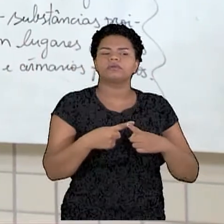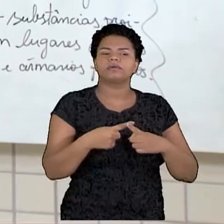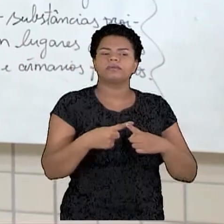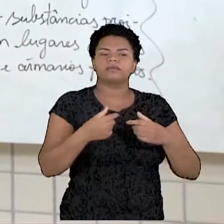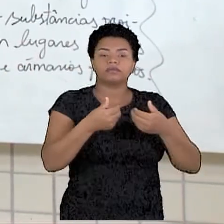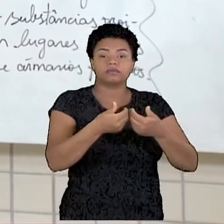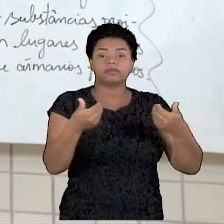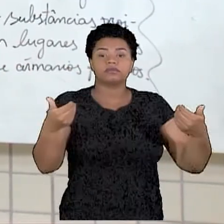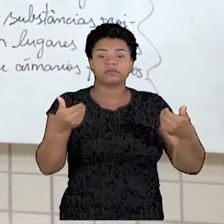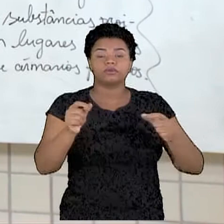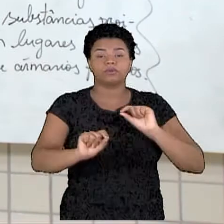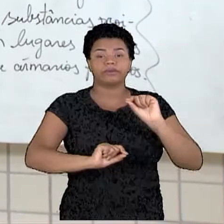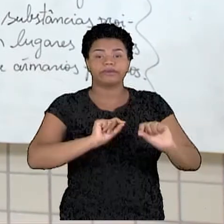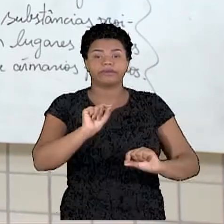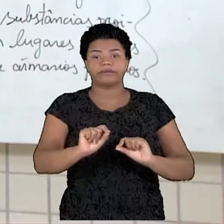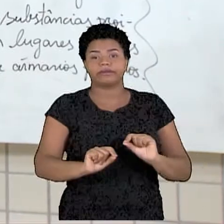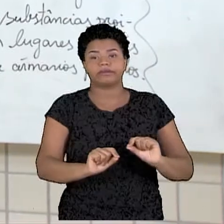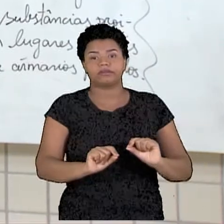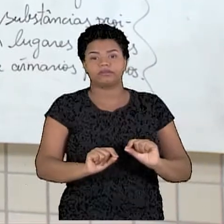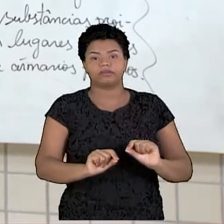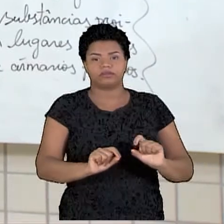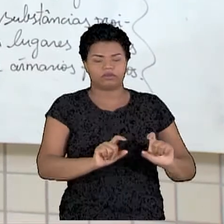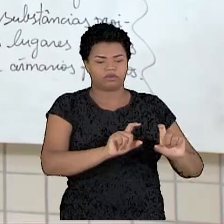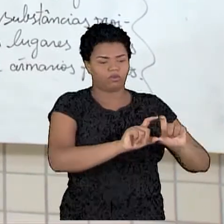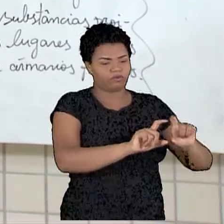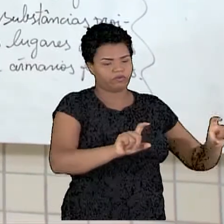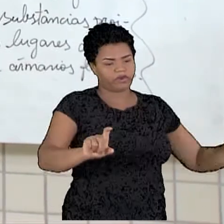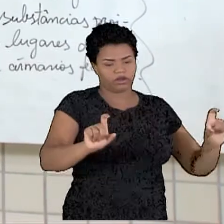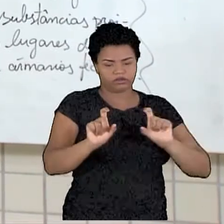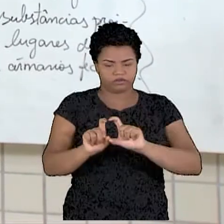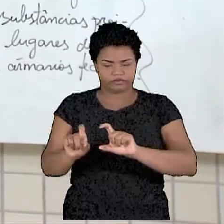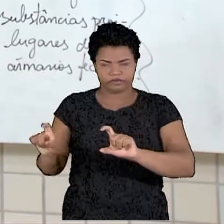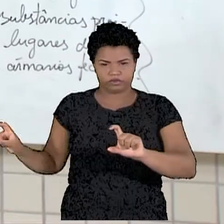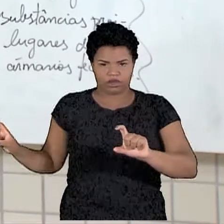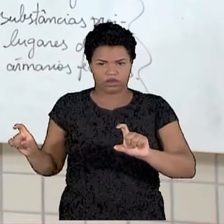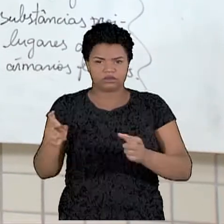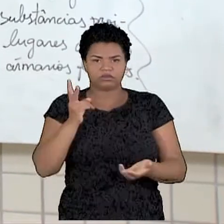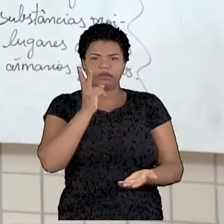o quê? Duas orações com o mesmo